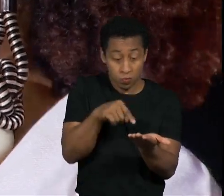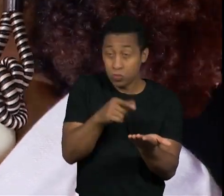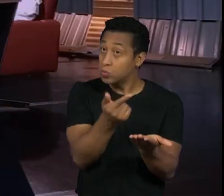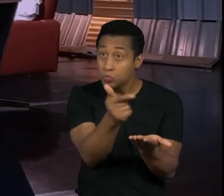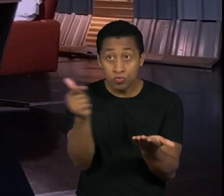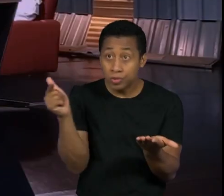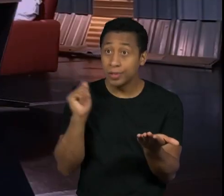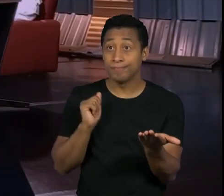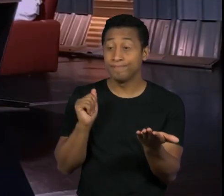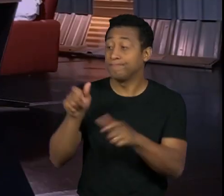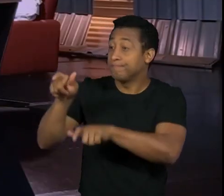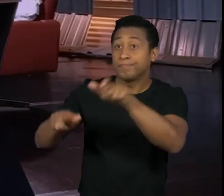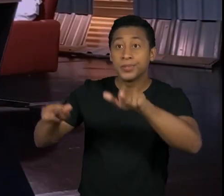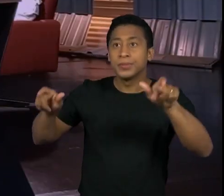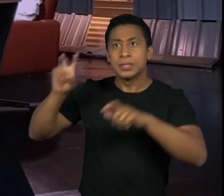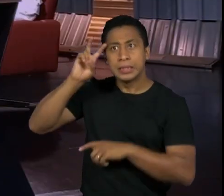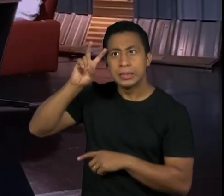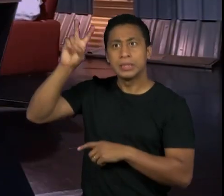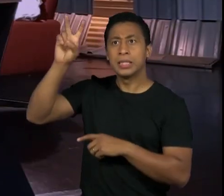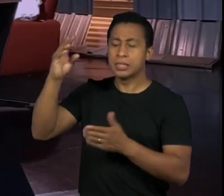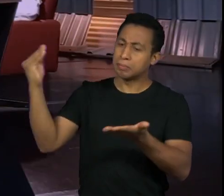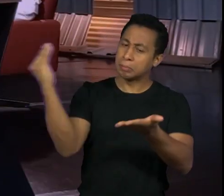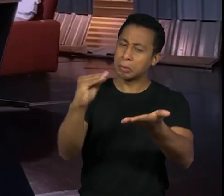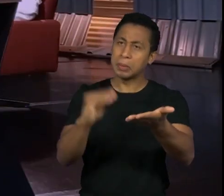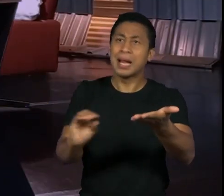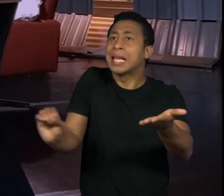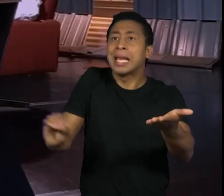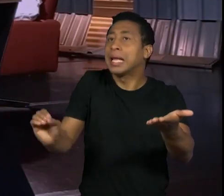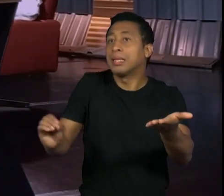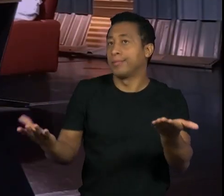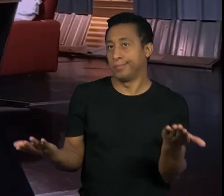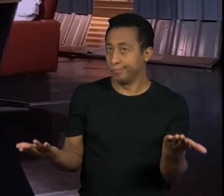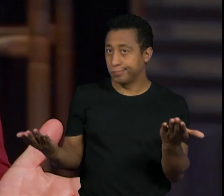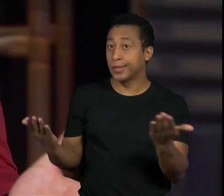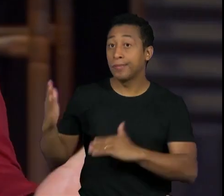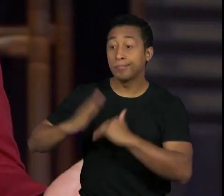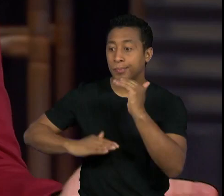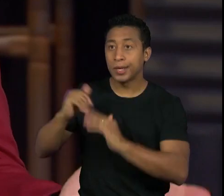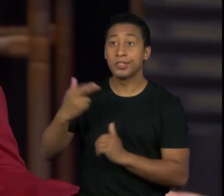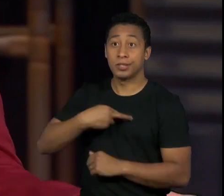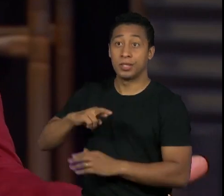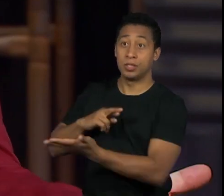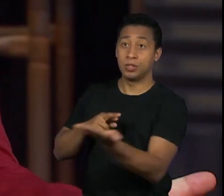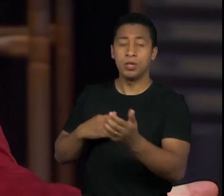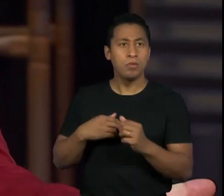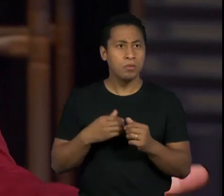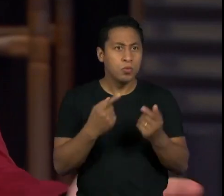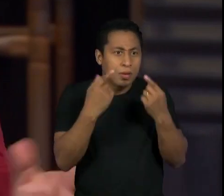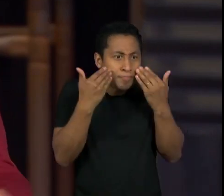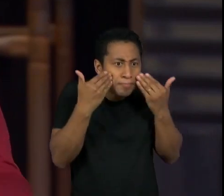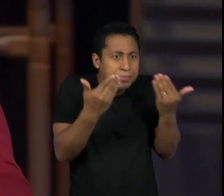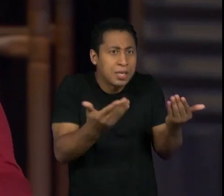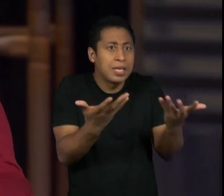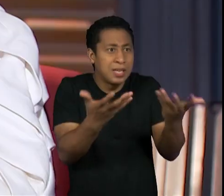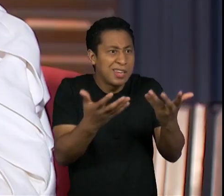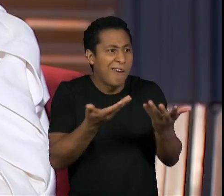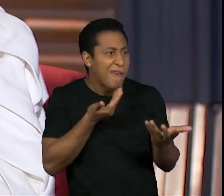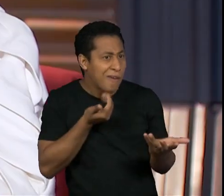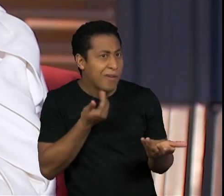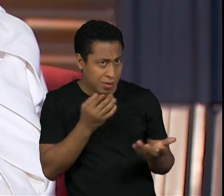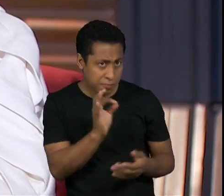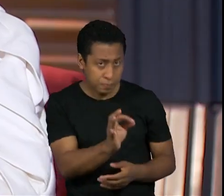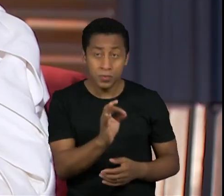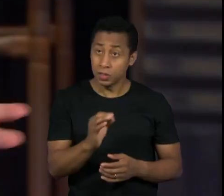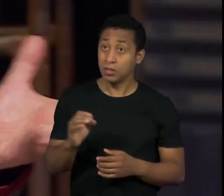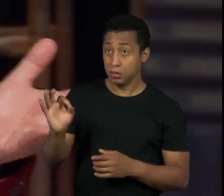intelectualidade, a partir daqueles atos, né, cotidianos e situados nessa... Estava na frente do seu nariz ali, você estava vivendo inteiro, aquilo, exatamente. Né?